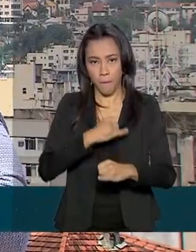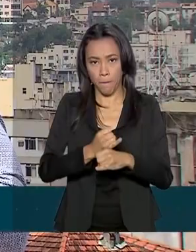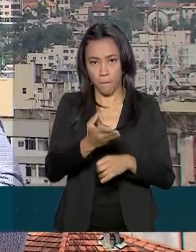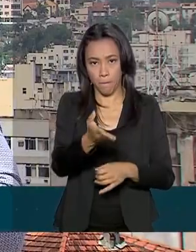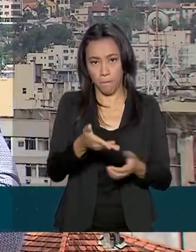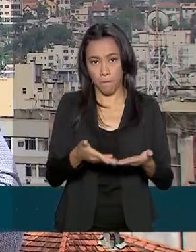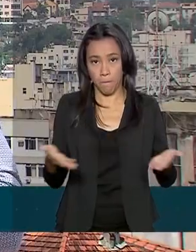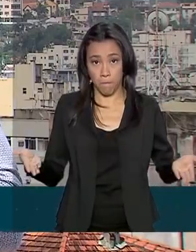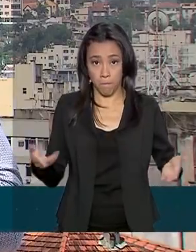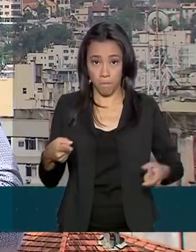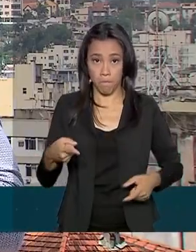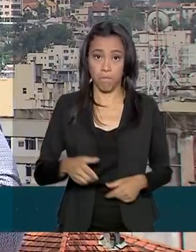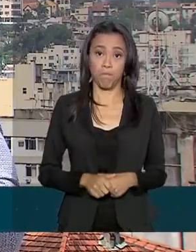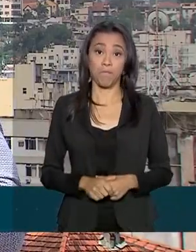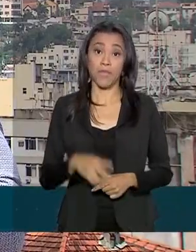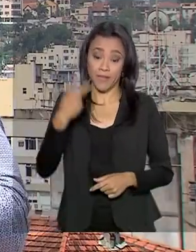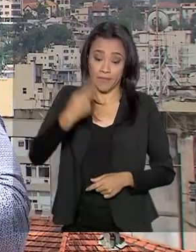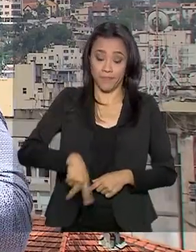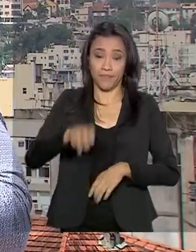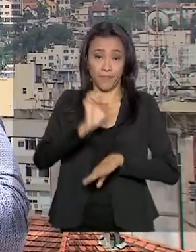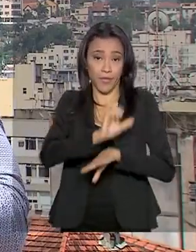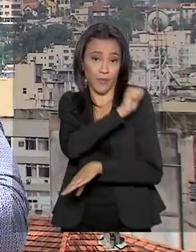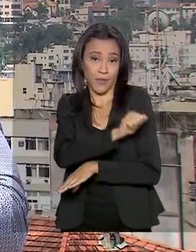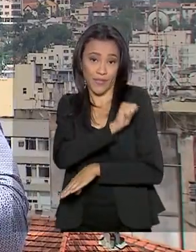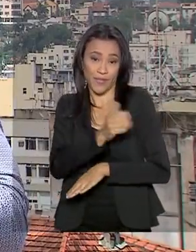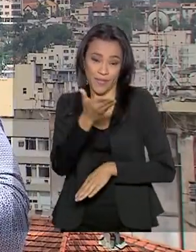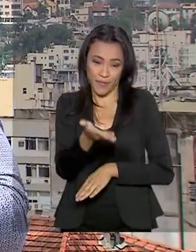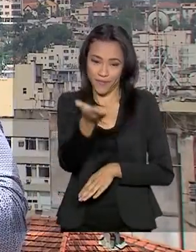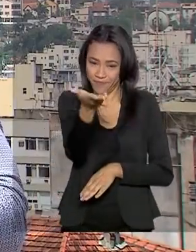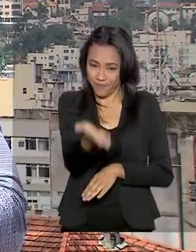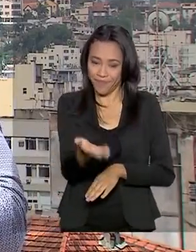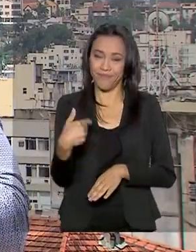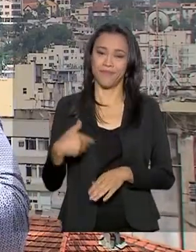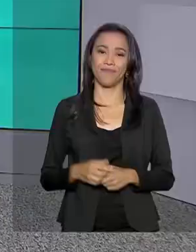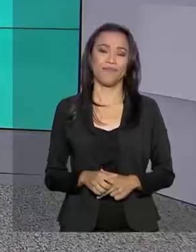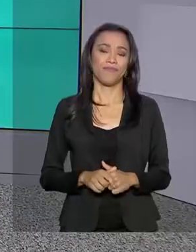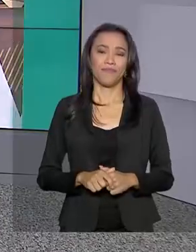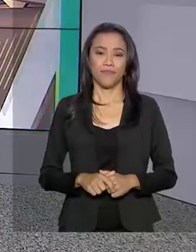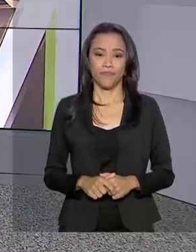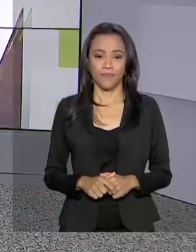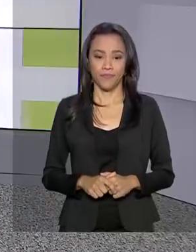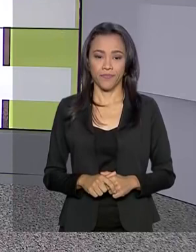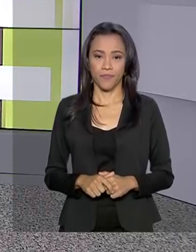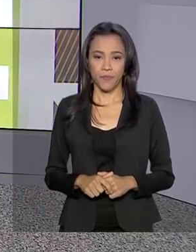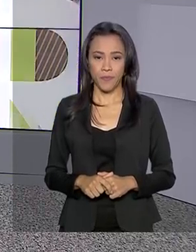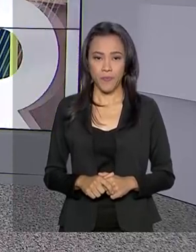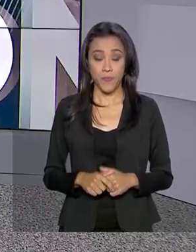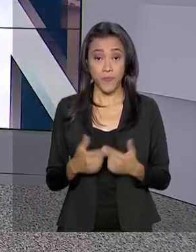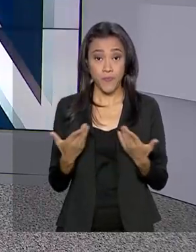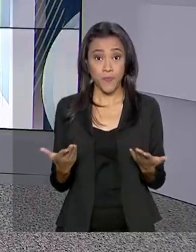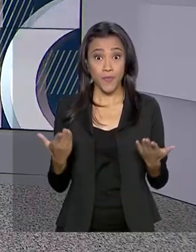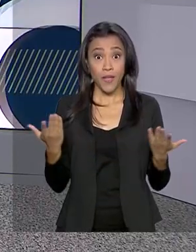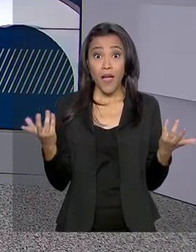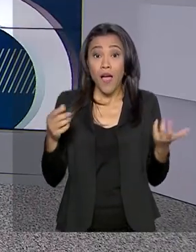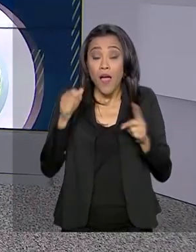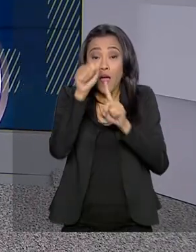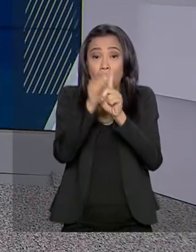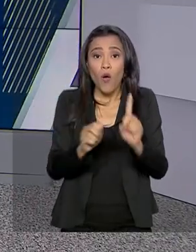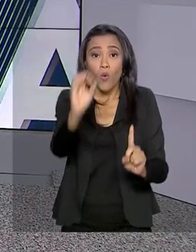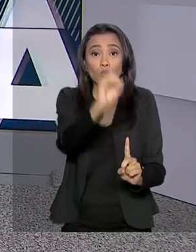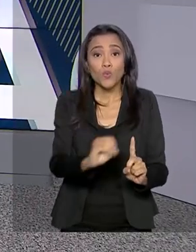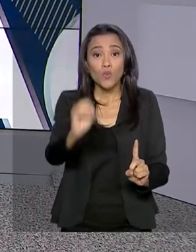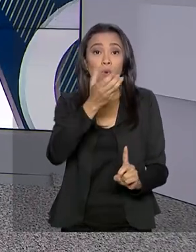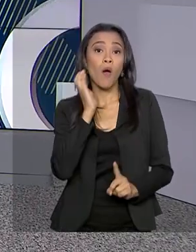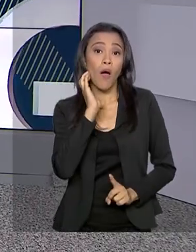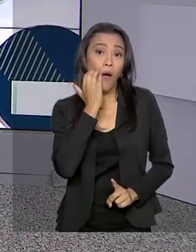prouni.mec.gov ponto br do rio de janeiro thiago pimenta para o governo agora nós estamos no outubro rosa